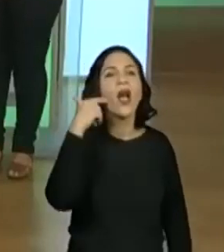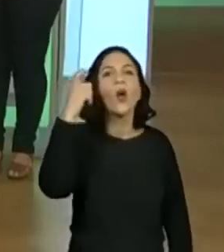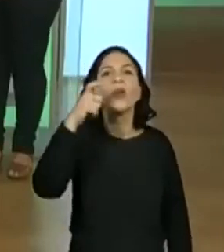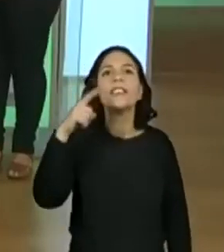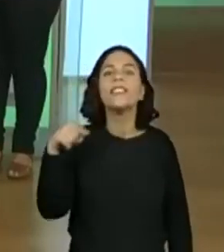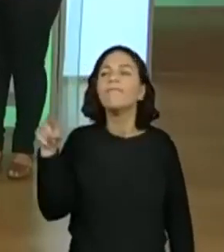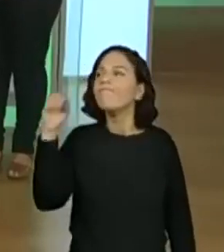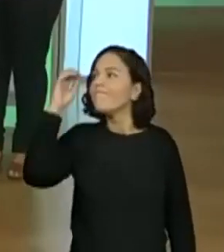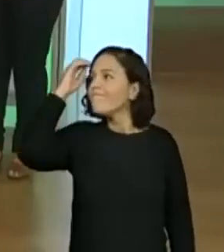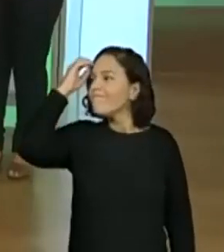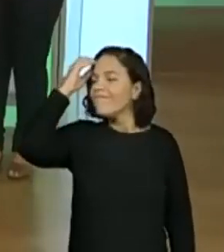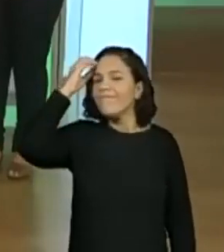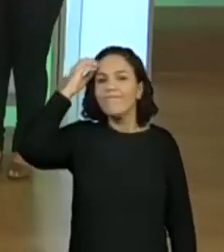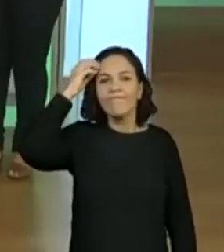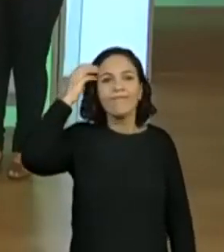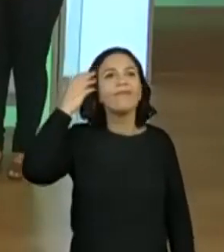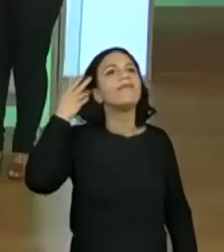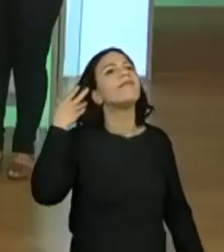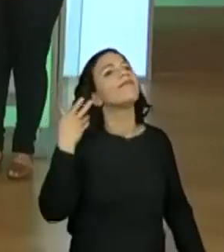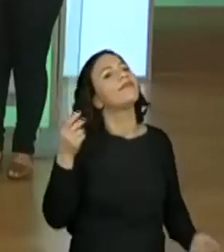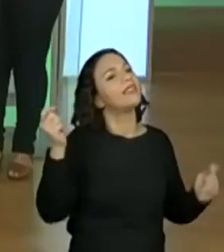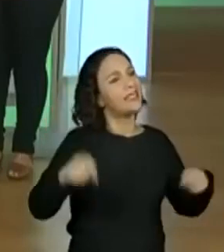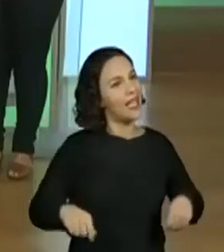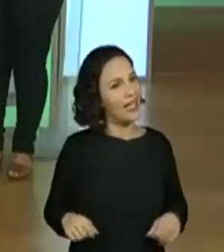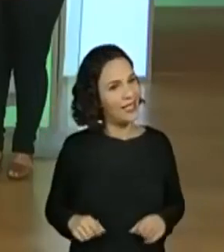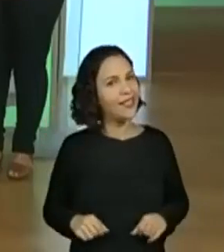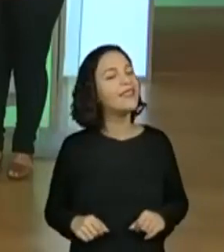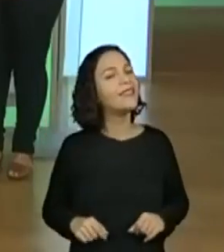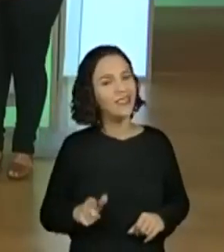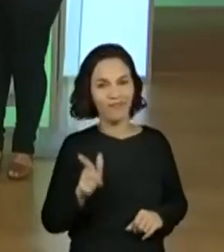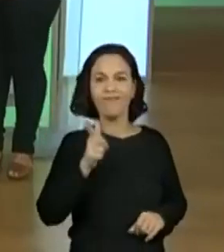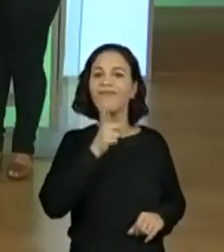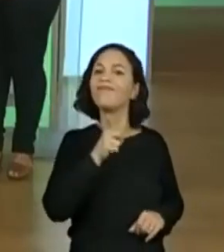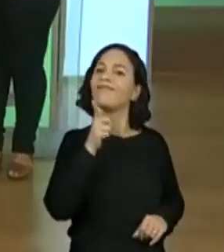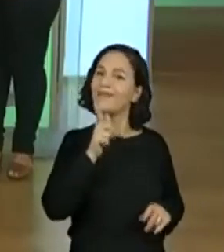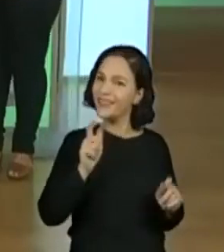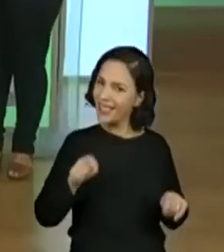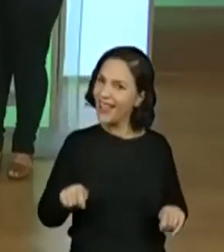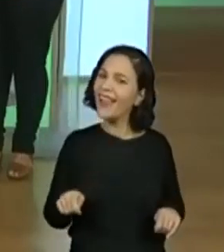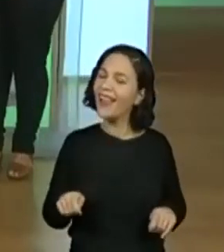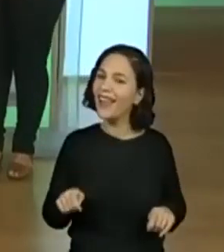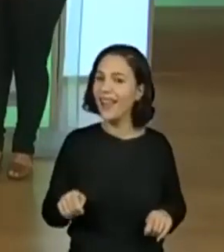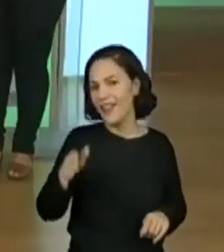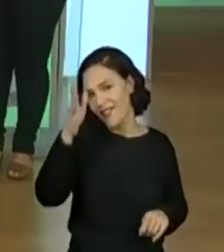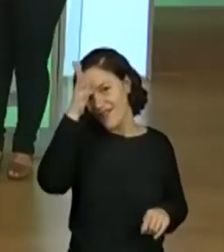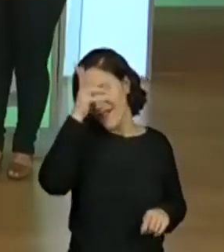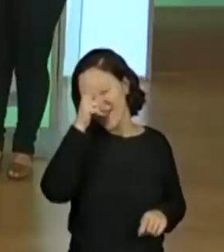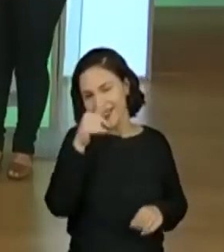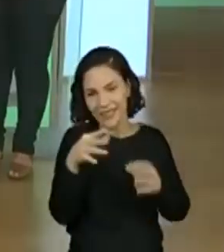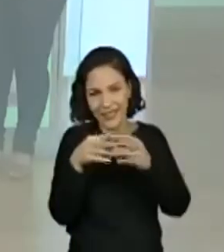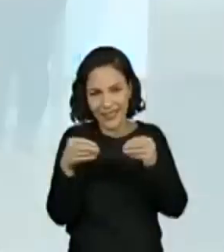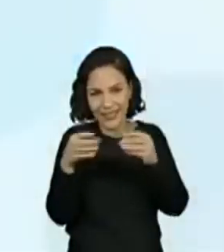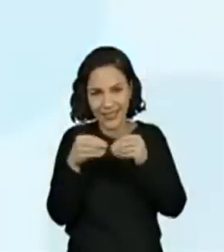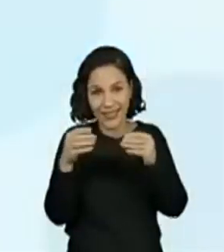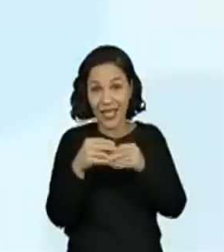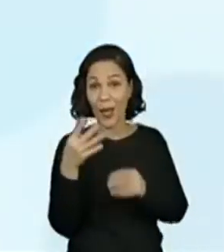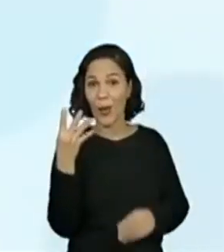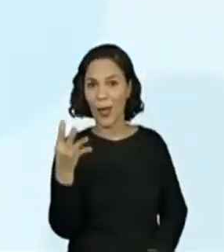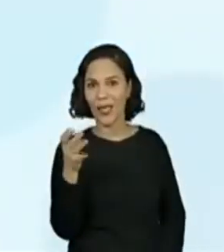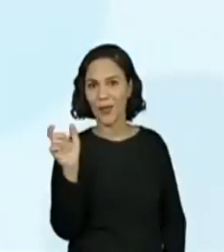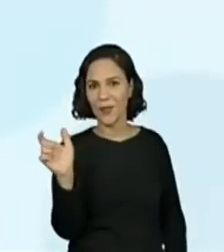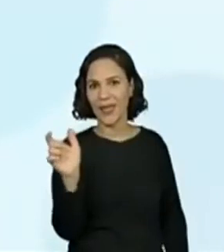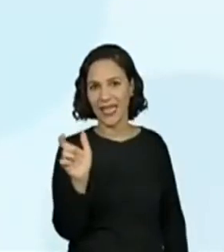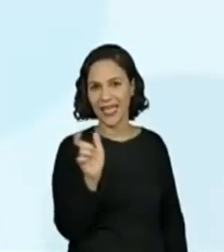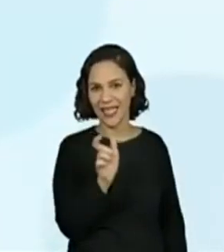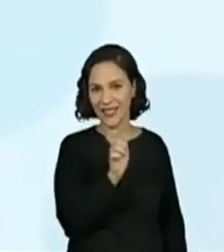Ah... Professora, rapidinho eles conseguiram. Estão falando descobrir. Que frango, né, desfiado com molho tem quatro palavras. E